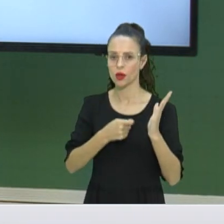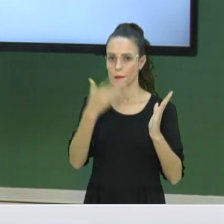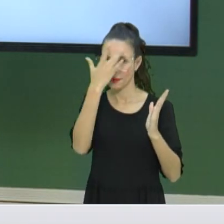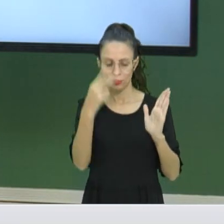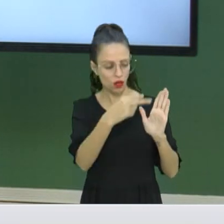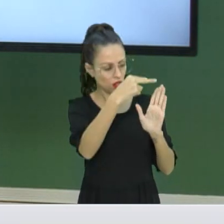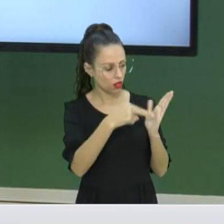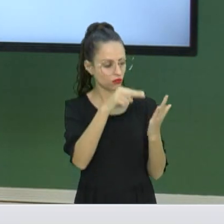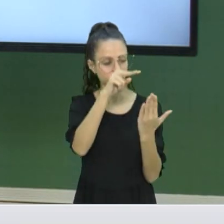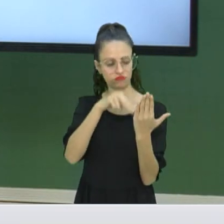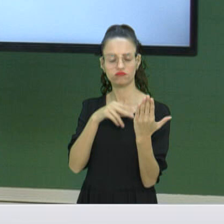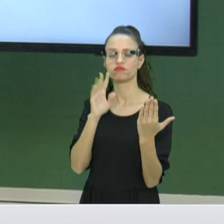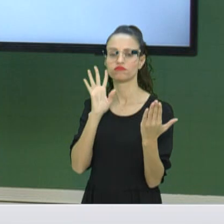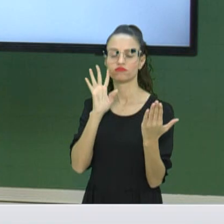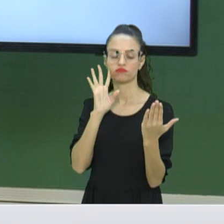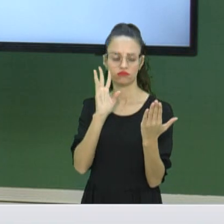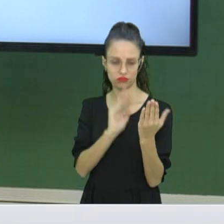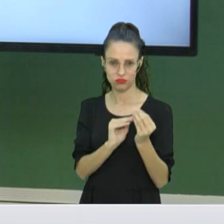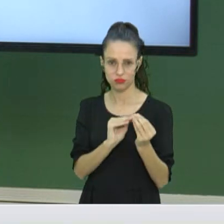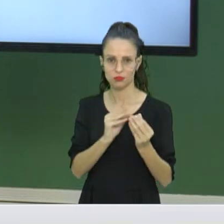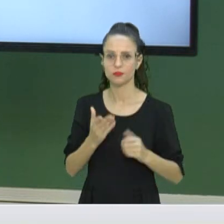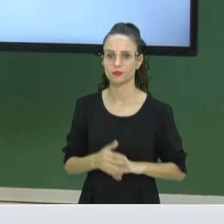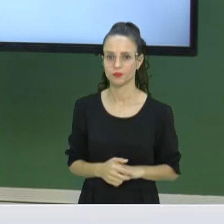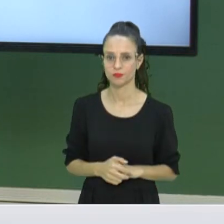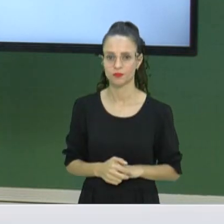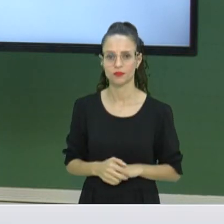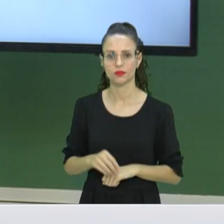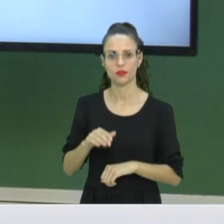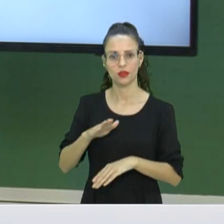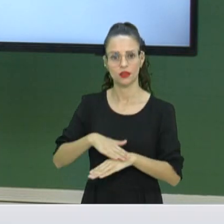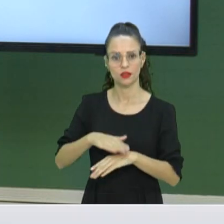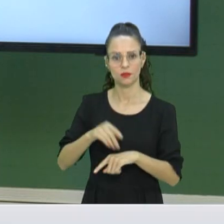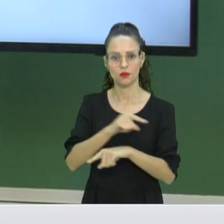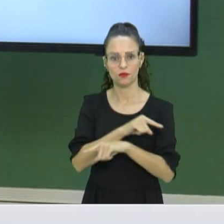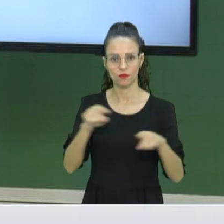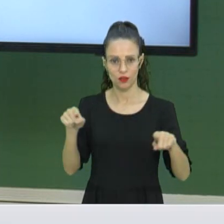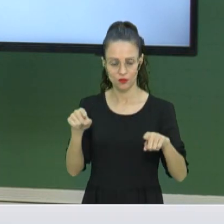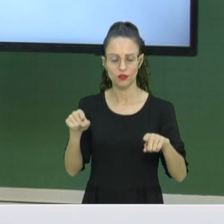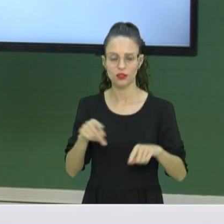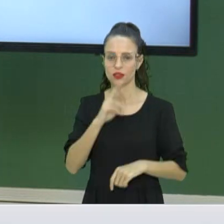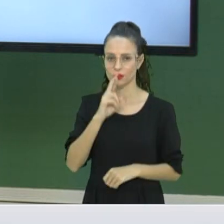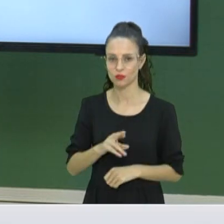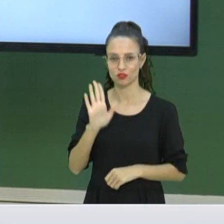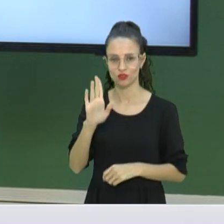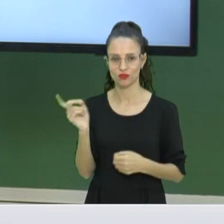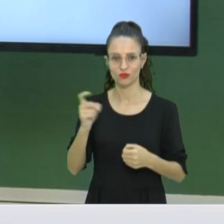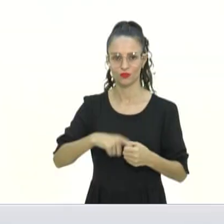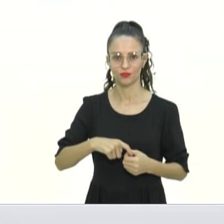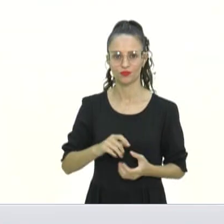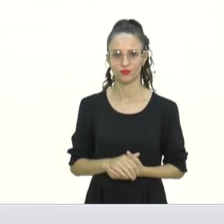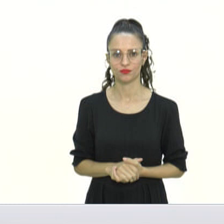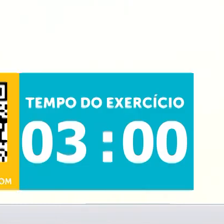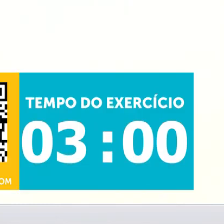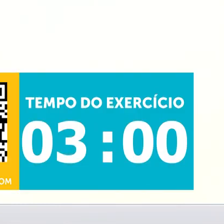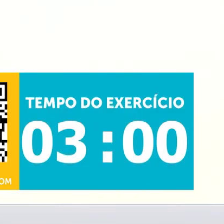pessoa que pegue a resposta consiga entender. Eu estou um tempinho para você maior agora e já voltamos.